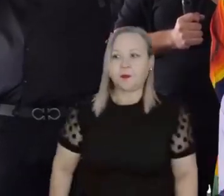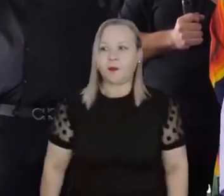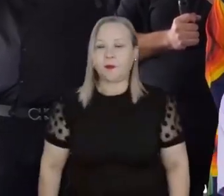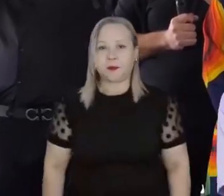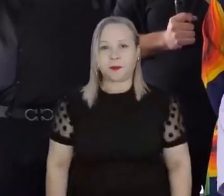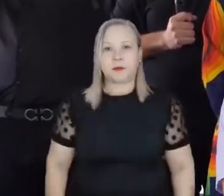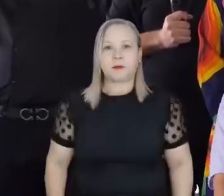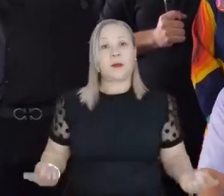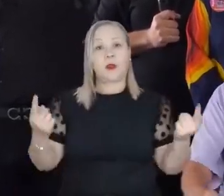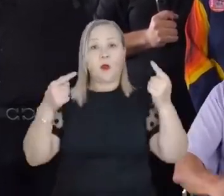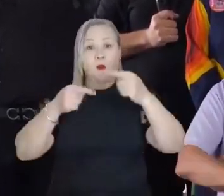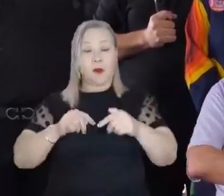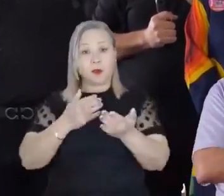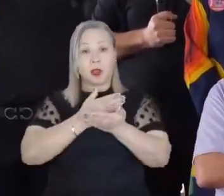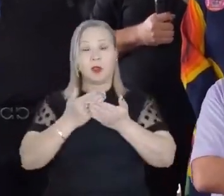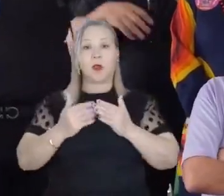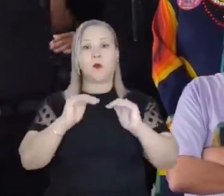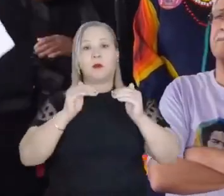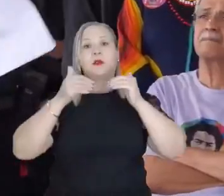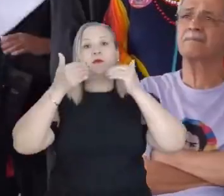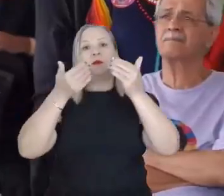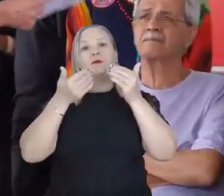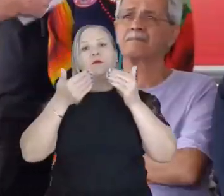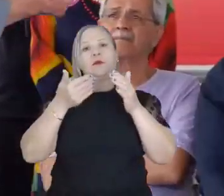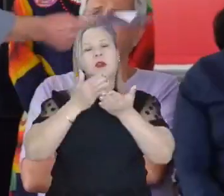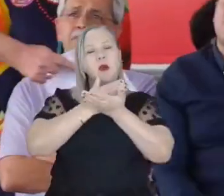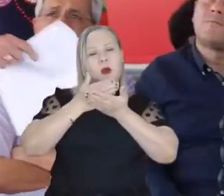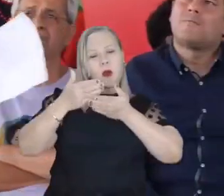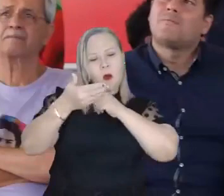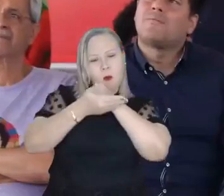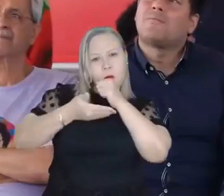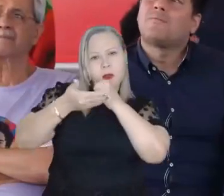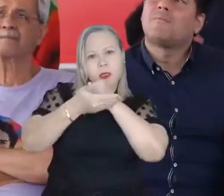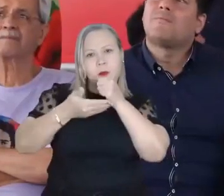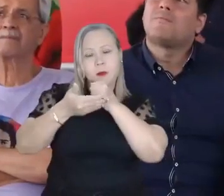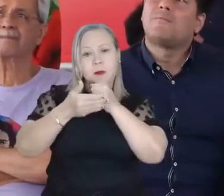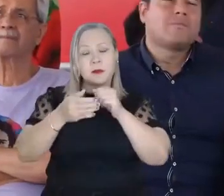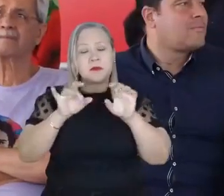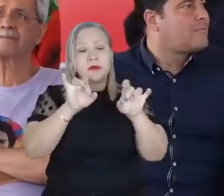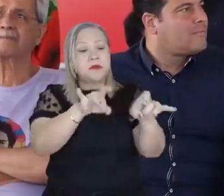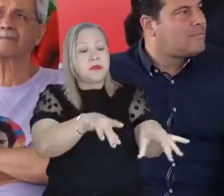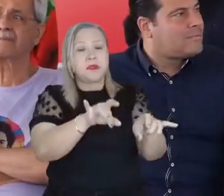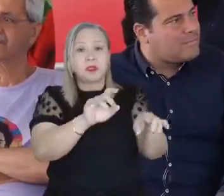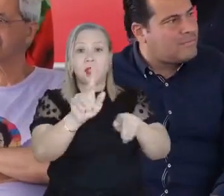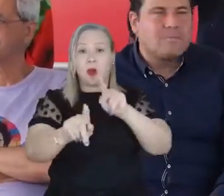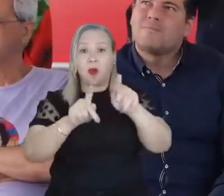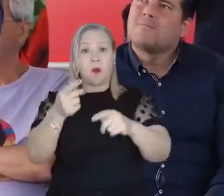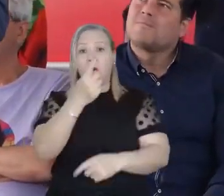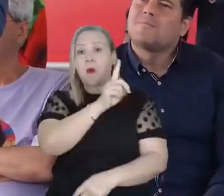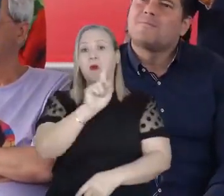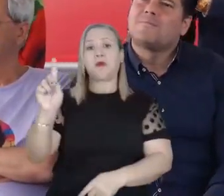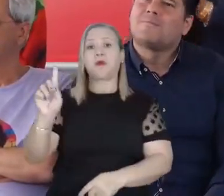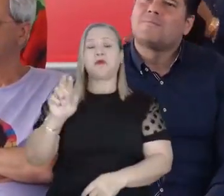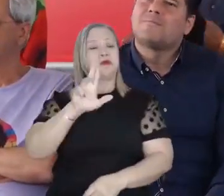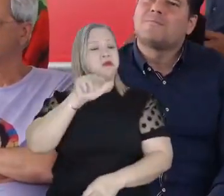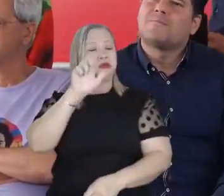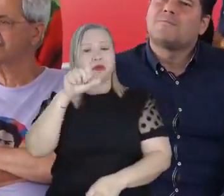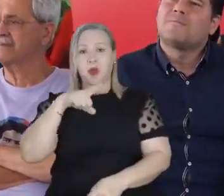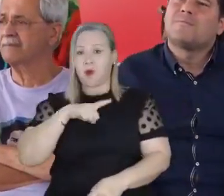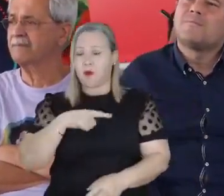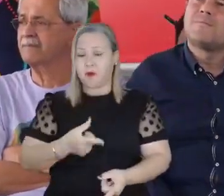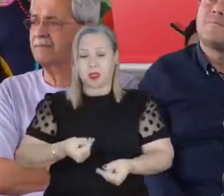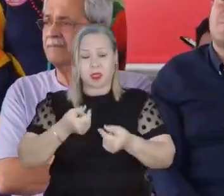se você deixar o povo por último, nunca vai sobrar dinheiro para fazer nada. Quando você senta numa